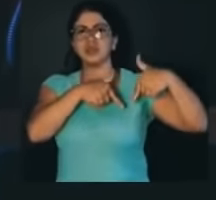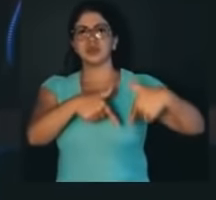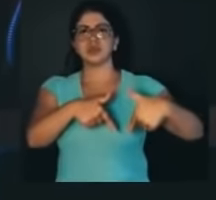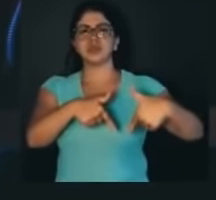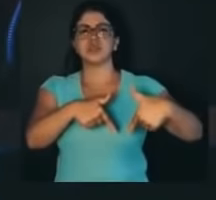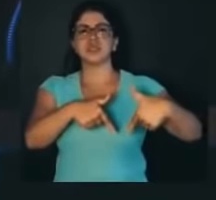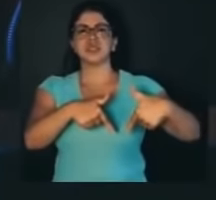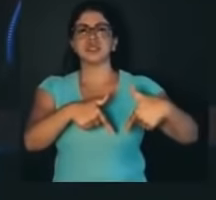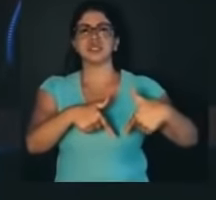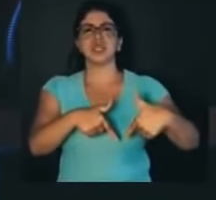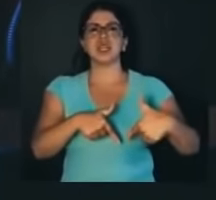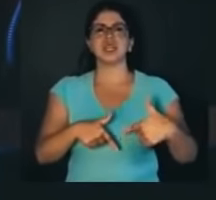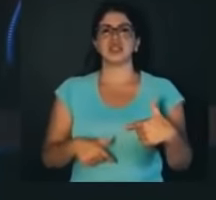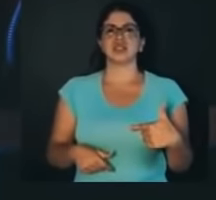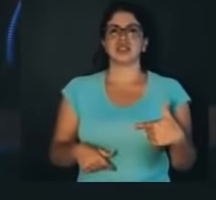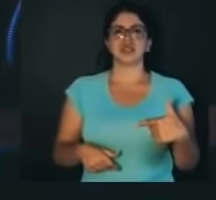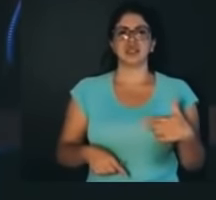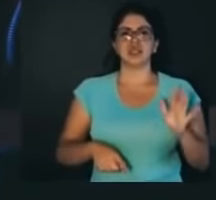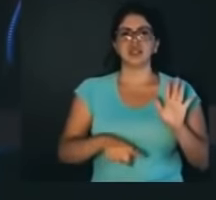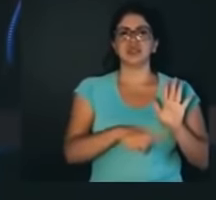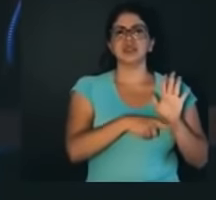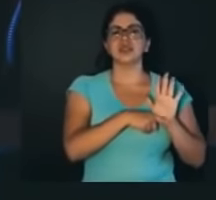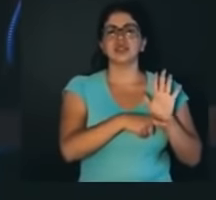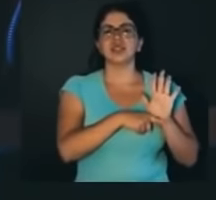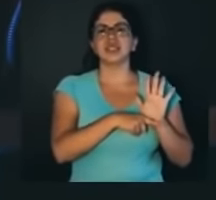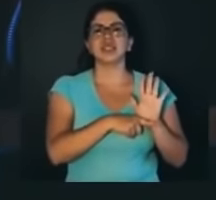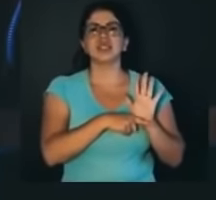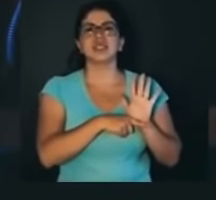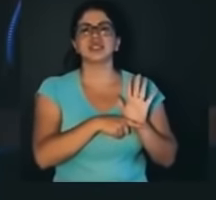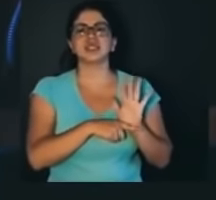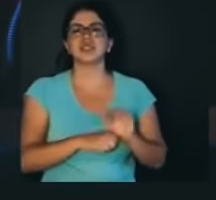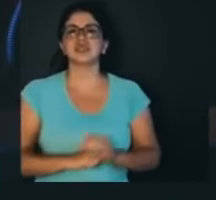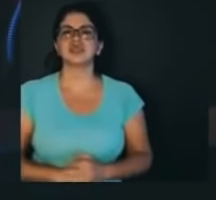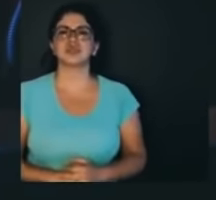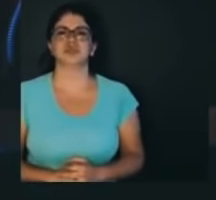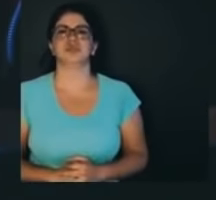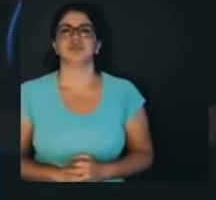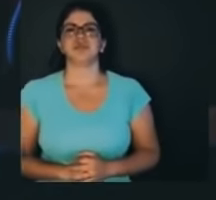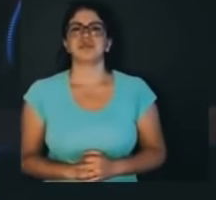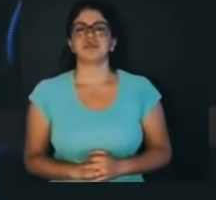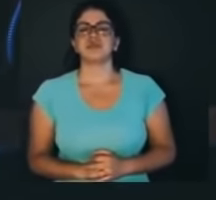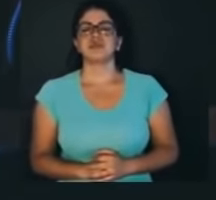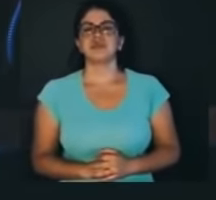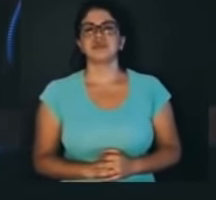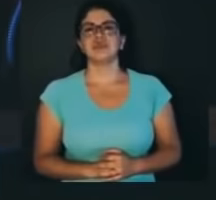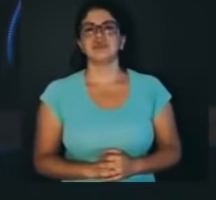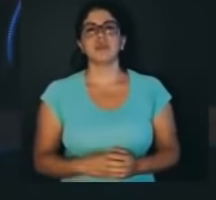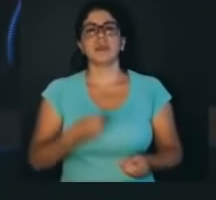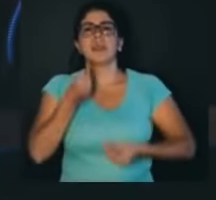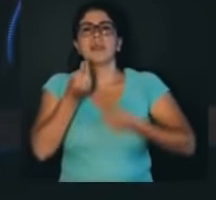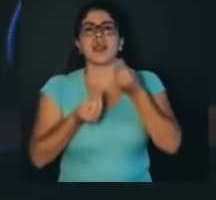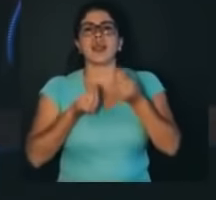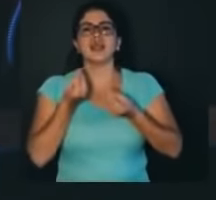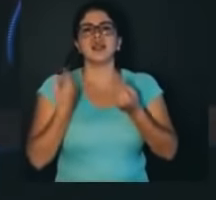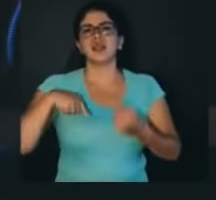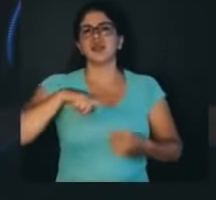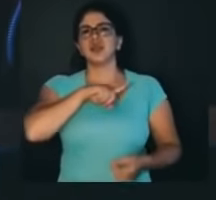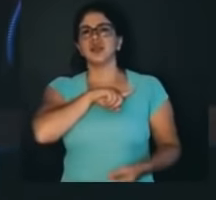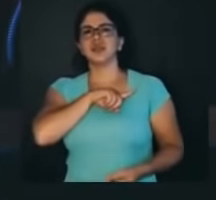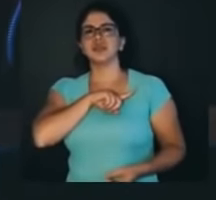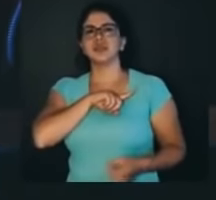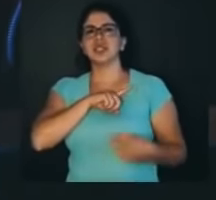outras pessoas emocionalmente, pastor? Por meio daquilo que nós falamos. Existe uma questão chamada